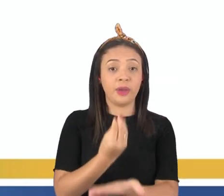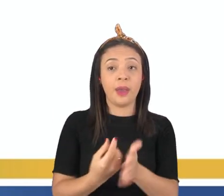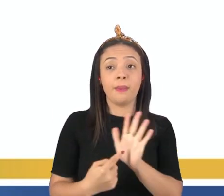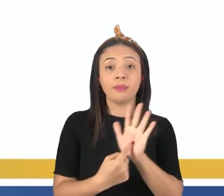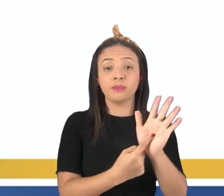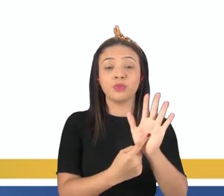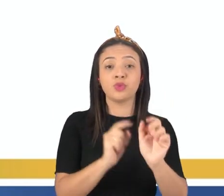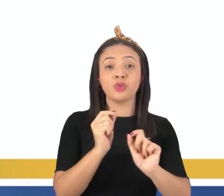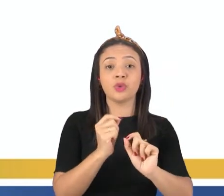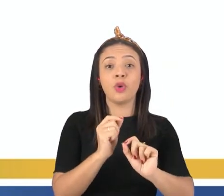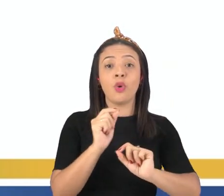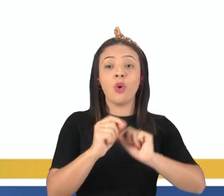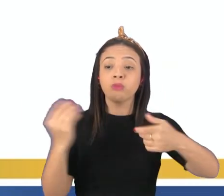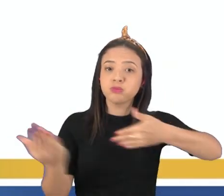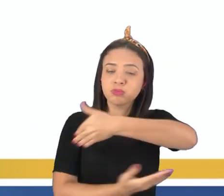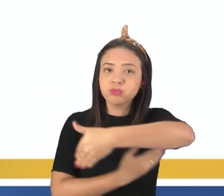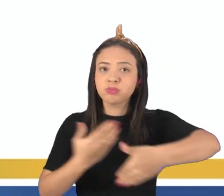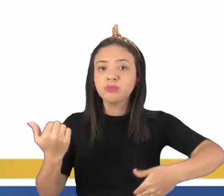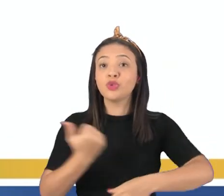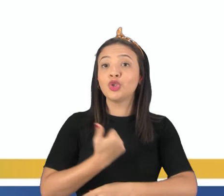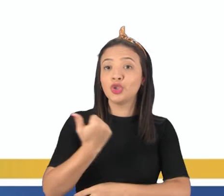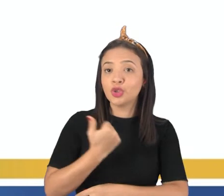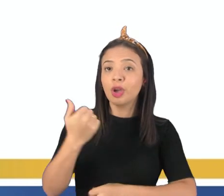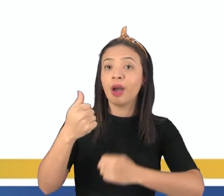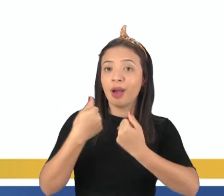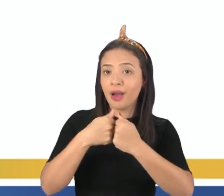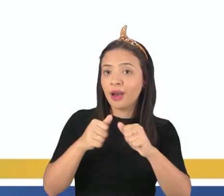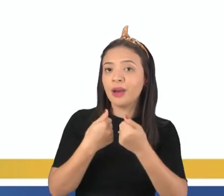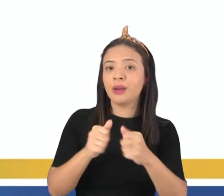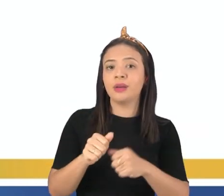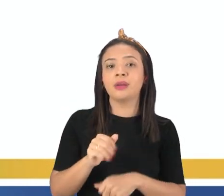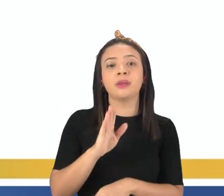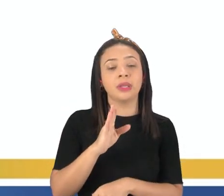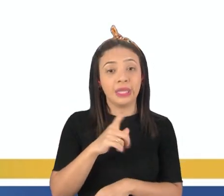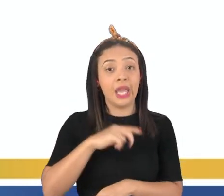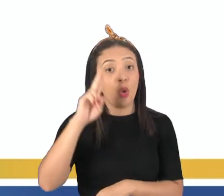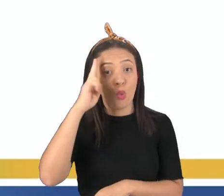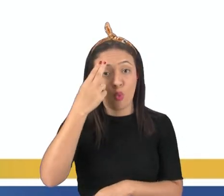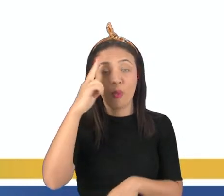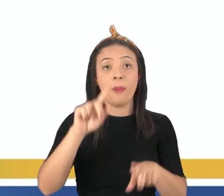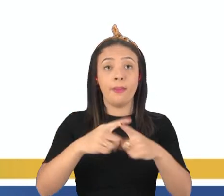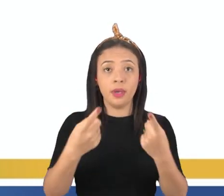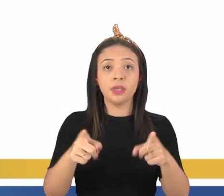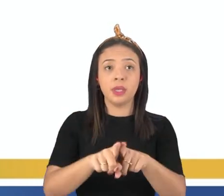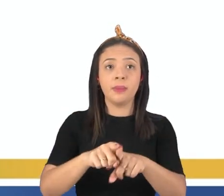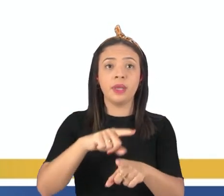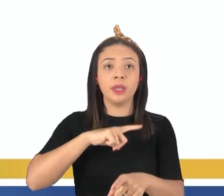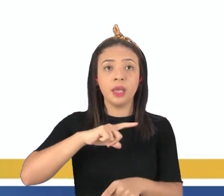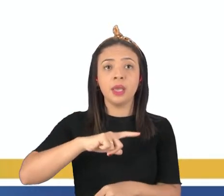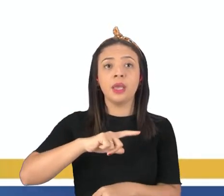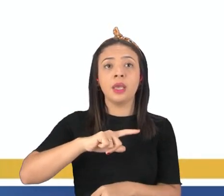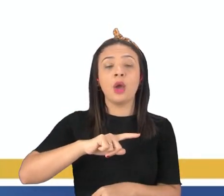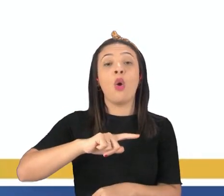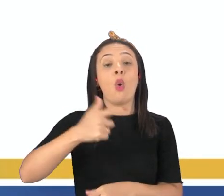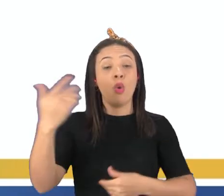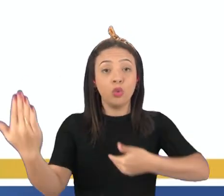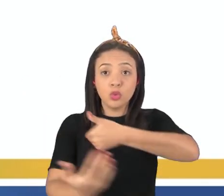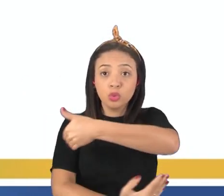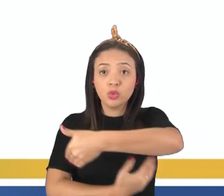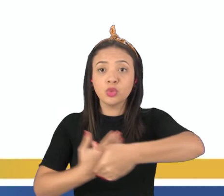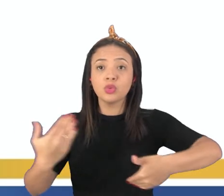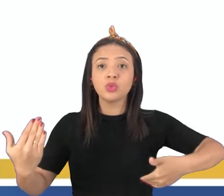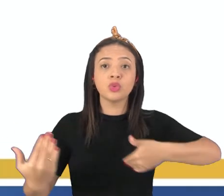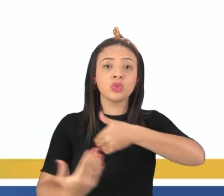de compartilhamento de trajetos de carro, né? Você conhece o Uber, mas tem esse também que trabalha com compartilhar